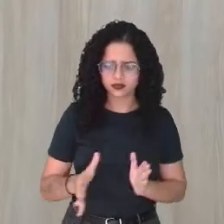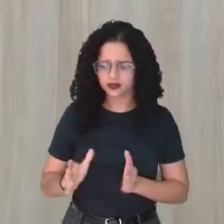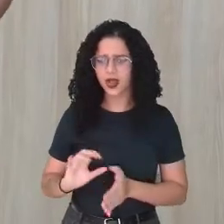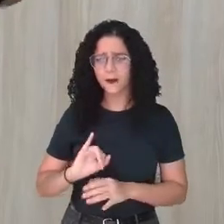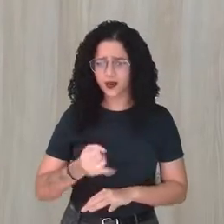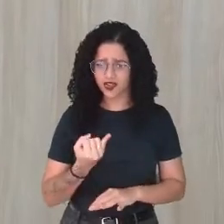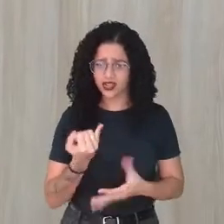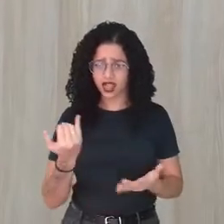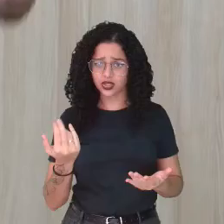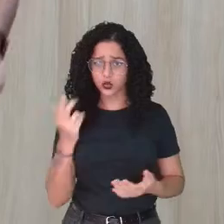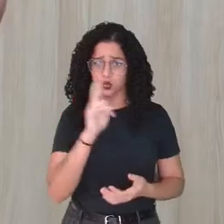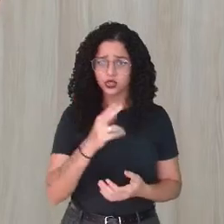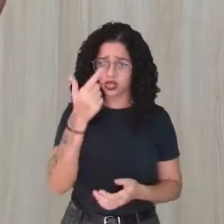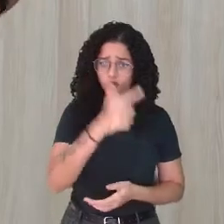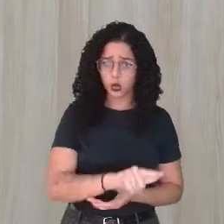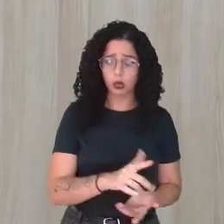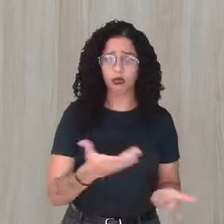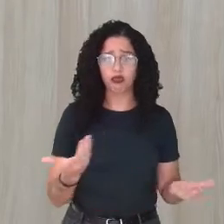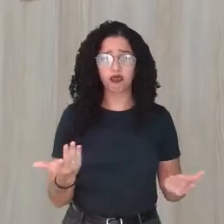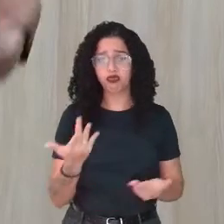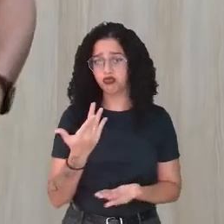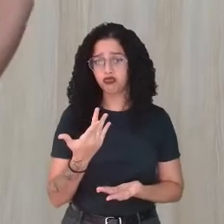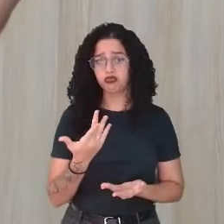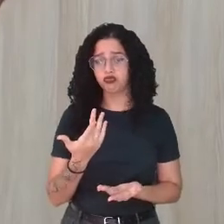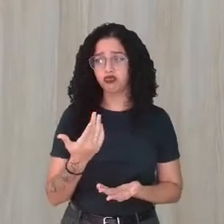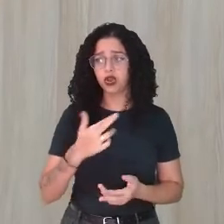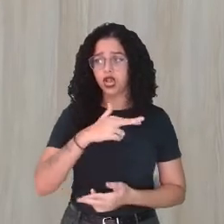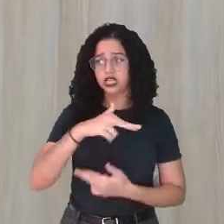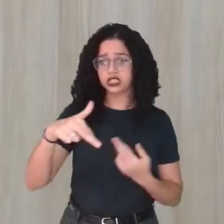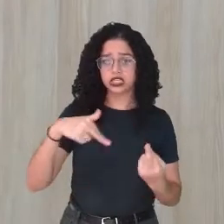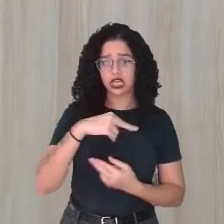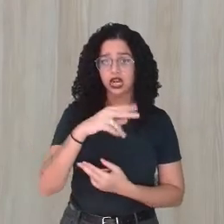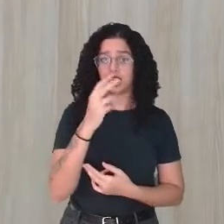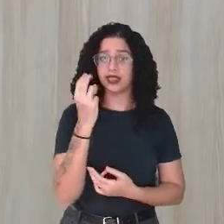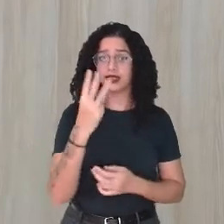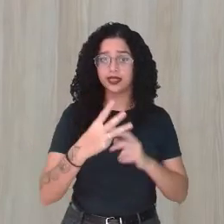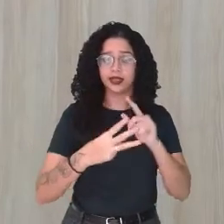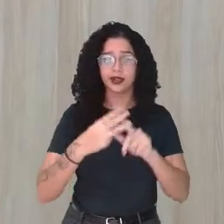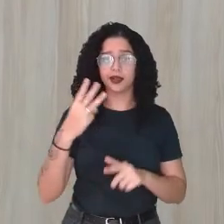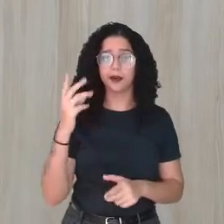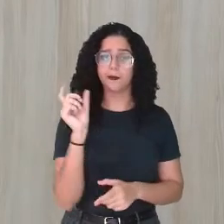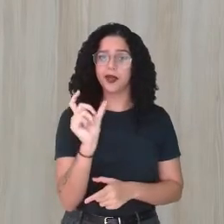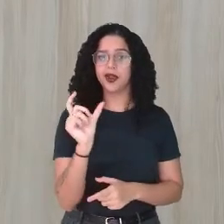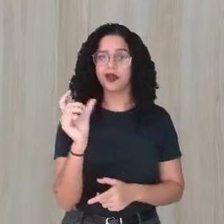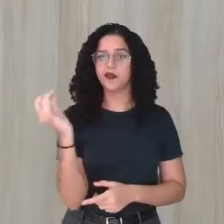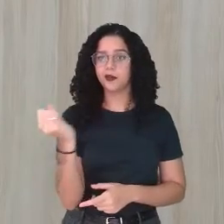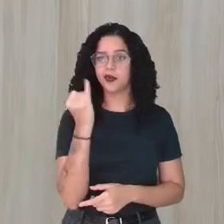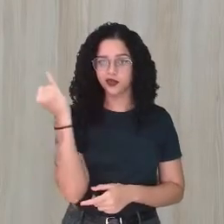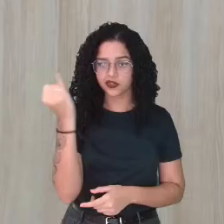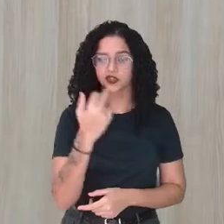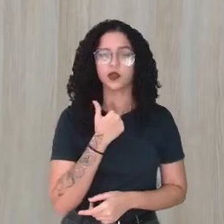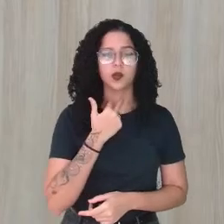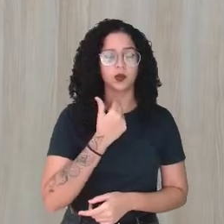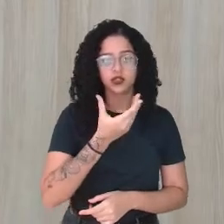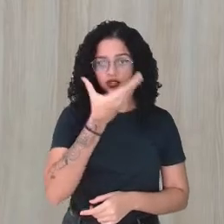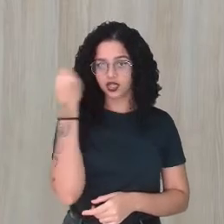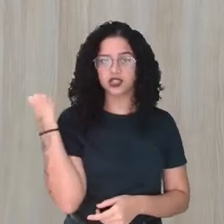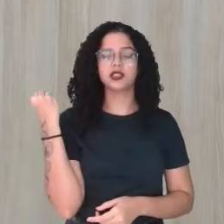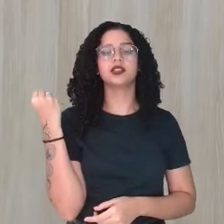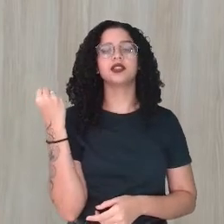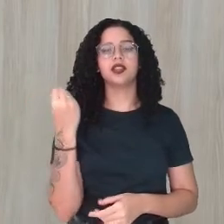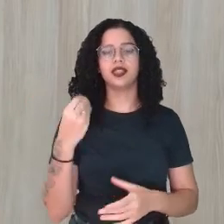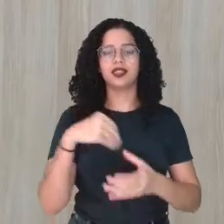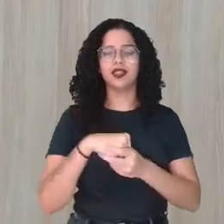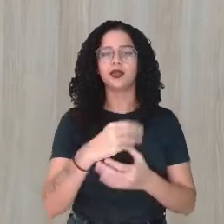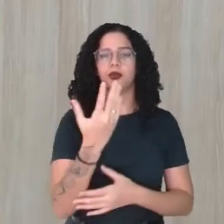reaproveitados, reutilizados, estão sendo reciclados. Olha só, 3 palavras importantes com a letra R aí que a gente não pode esquecer, né? Dentro do